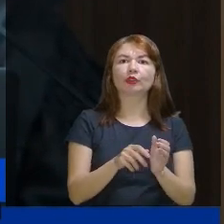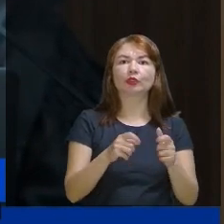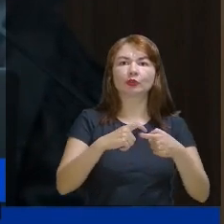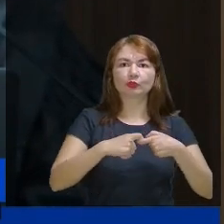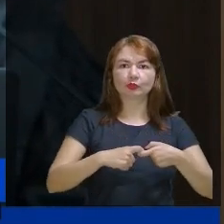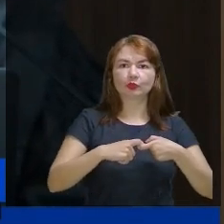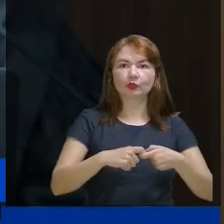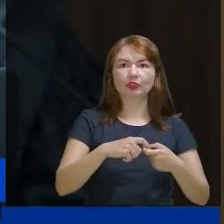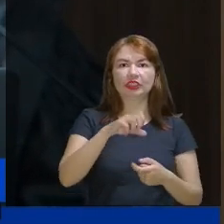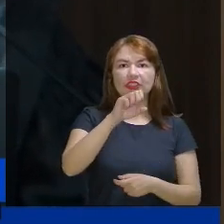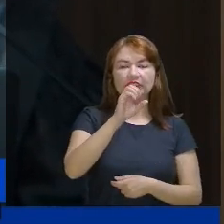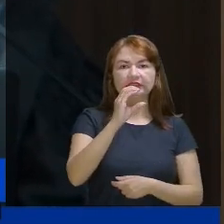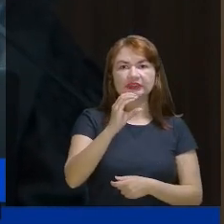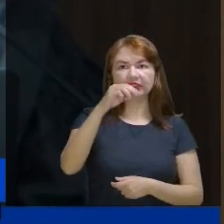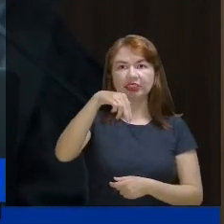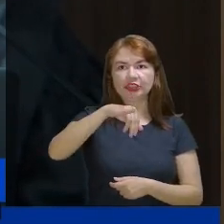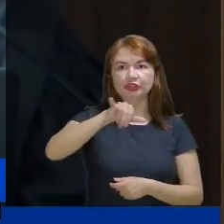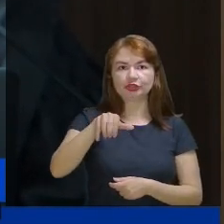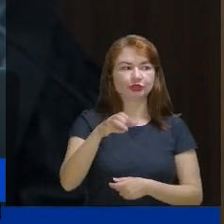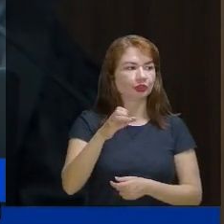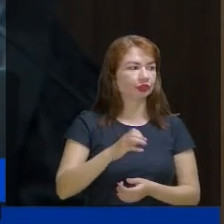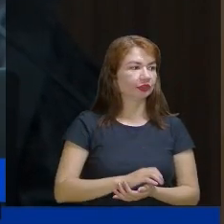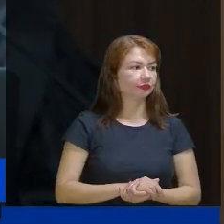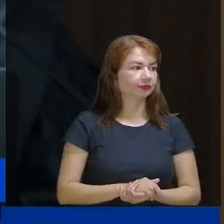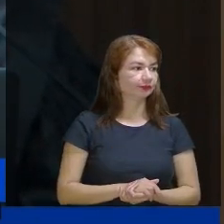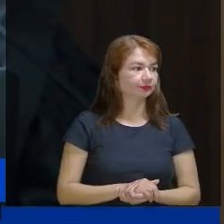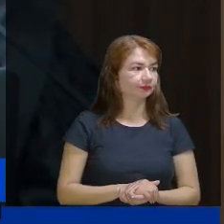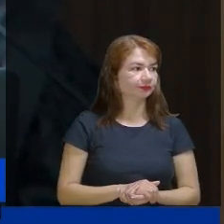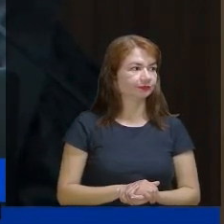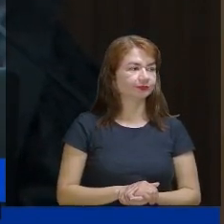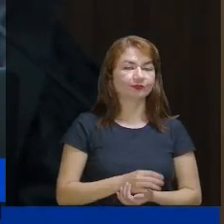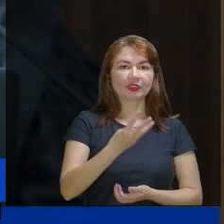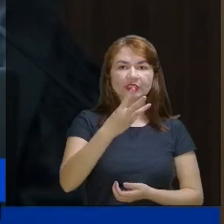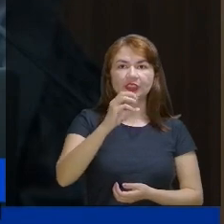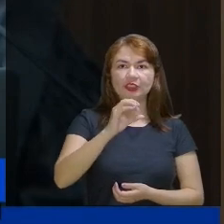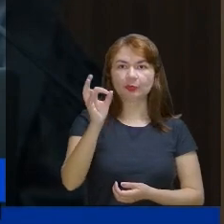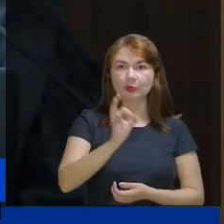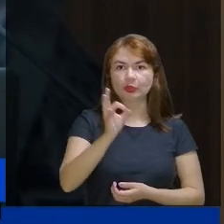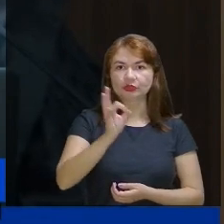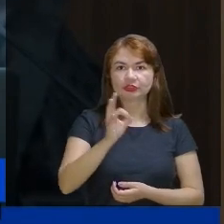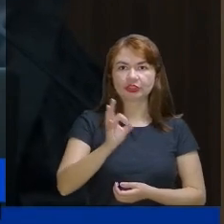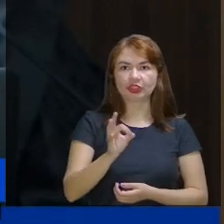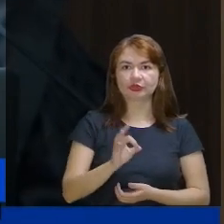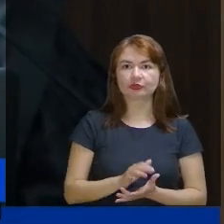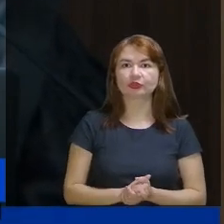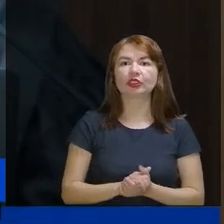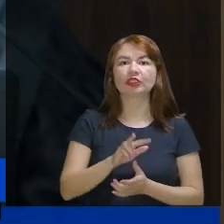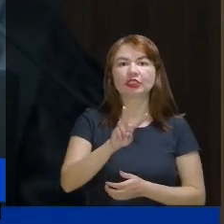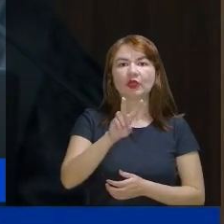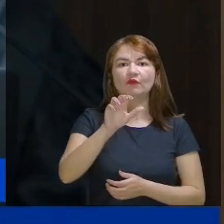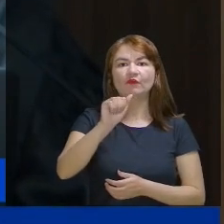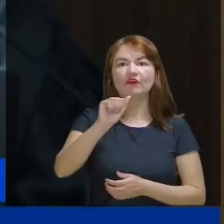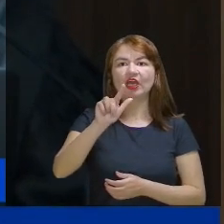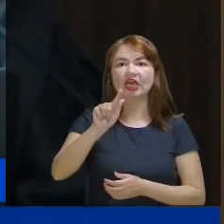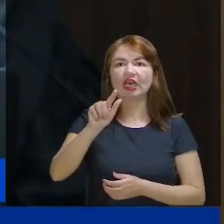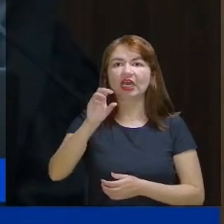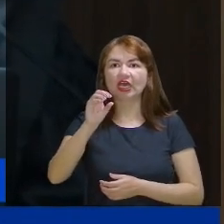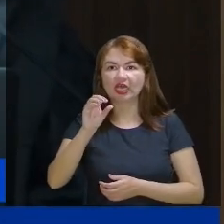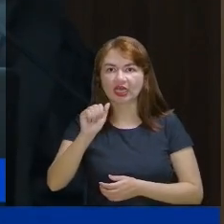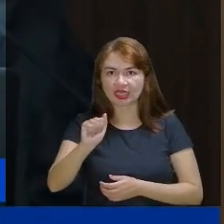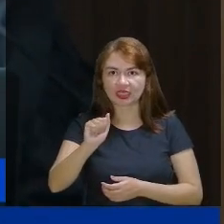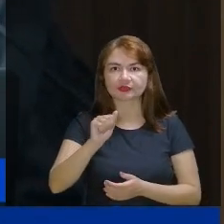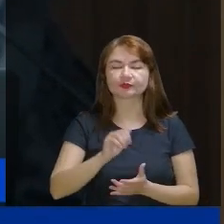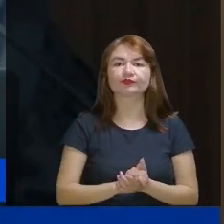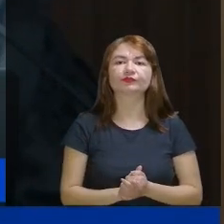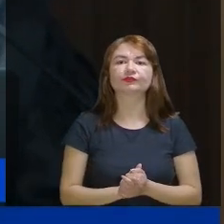síntese, a resolução estabelece a reserva de 30% das vagas nos cargos em comissão e nas funções